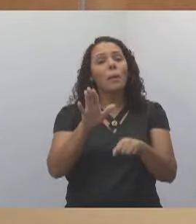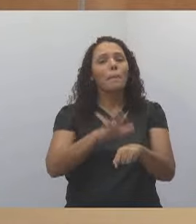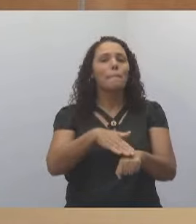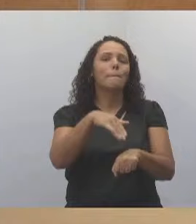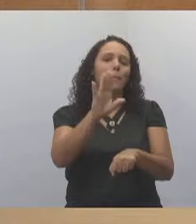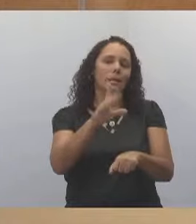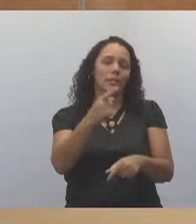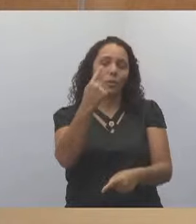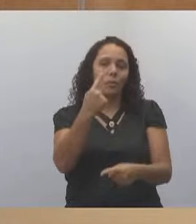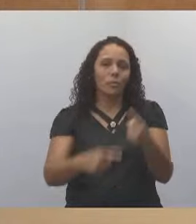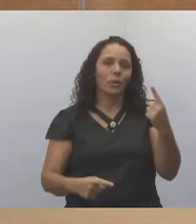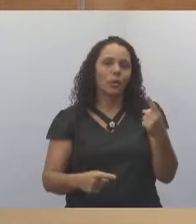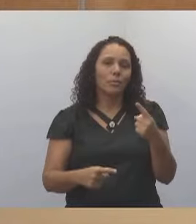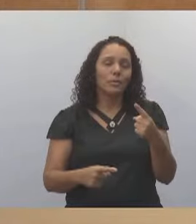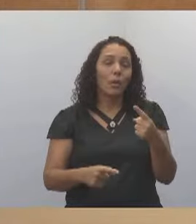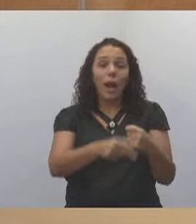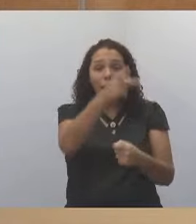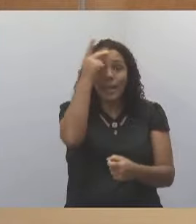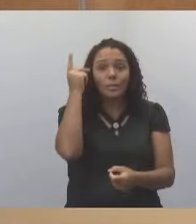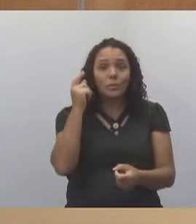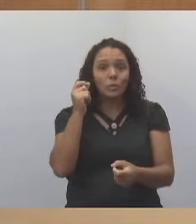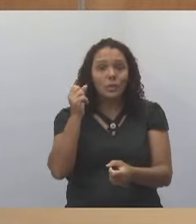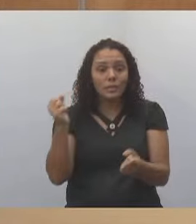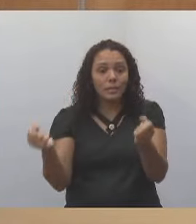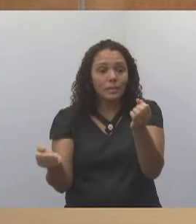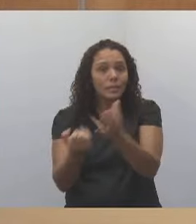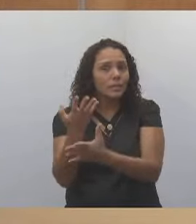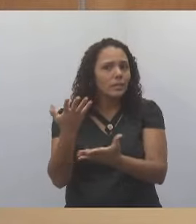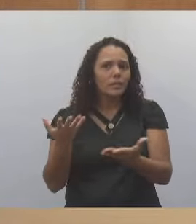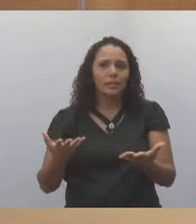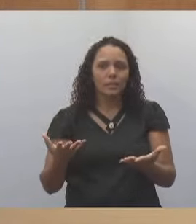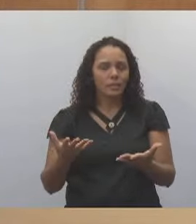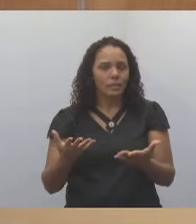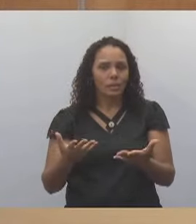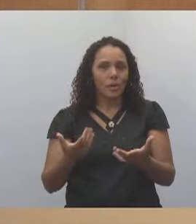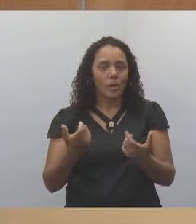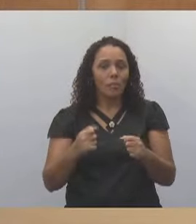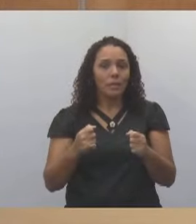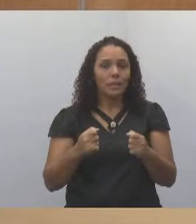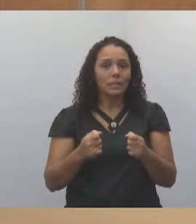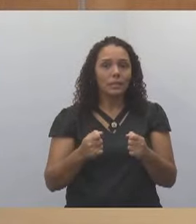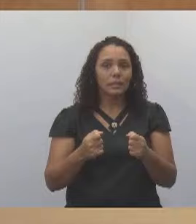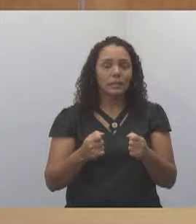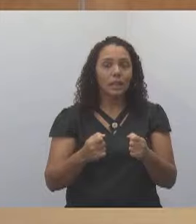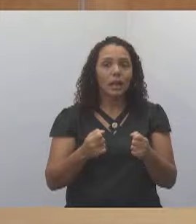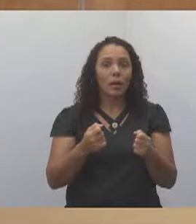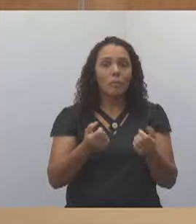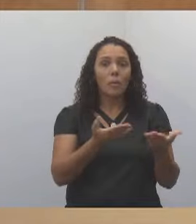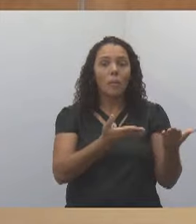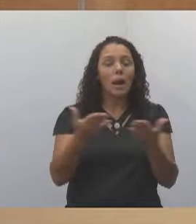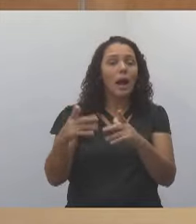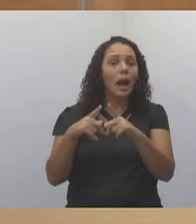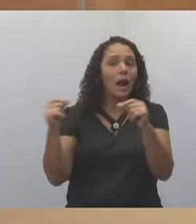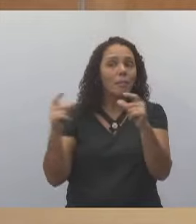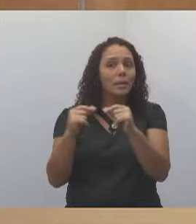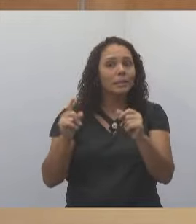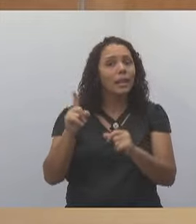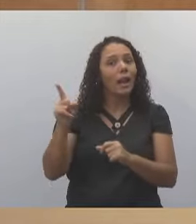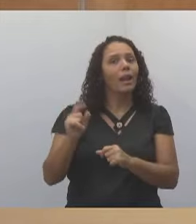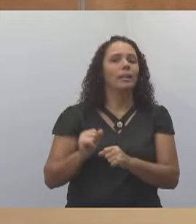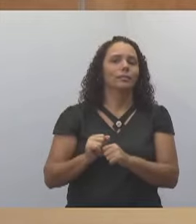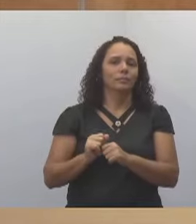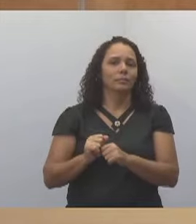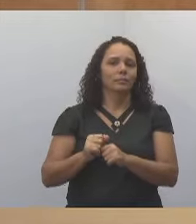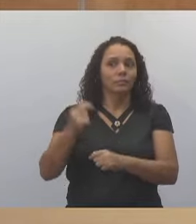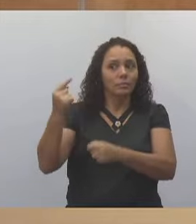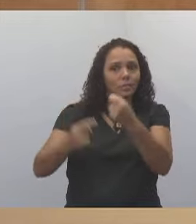vir pelos fabricantes. A gente vai ter que começar a levar isso para lá, para cima, para Brasília, para essa discussão ser maior. Assim